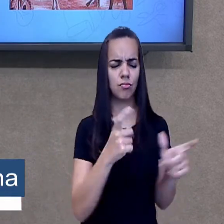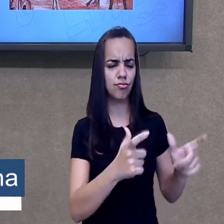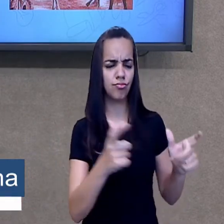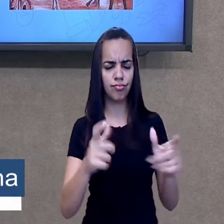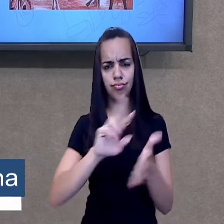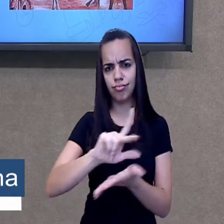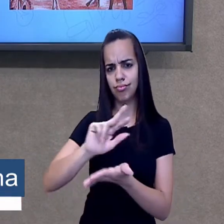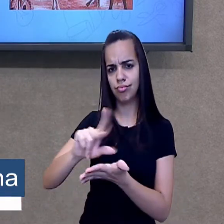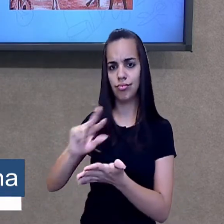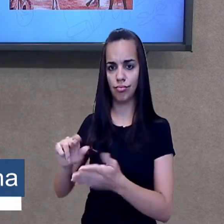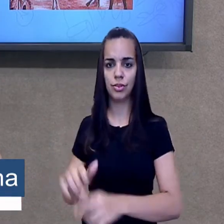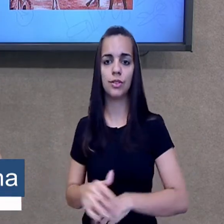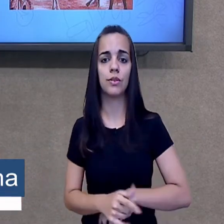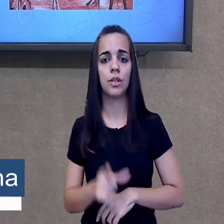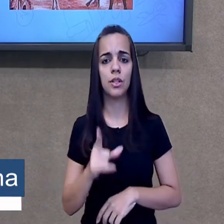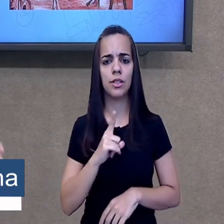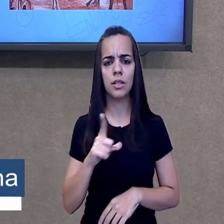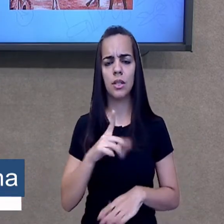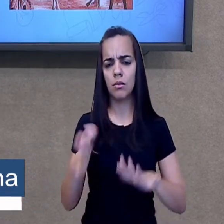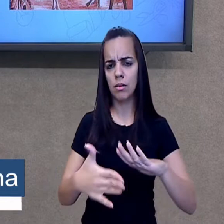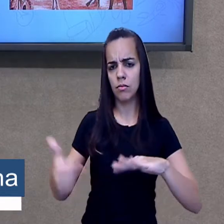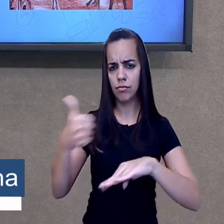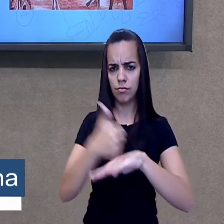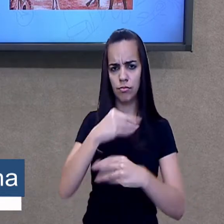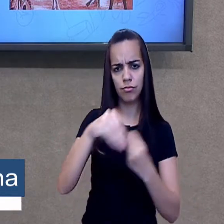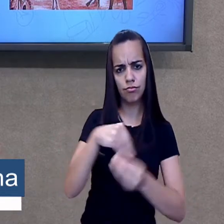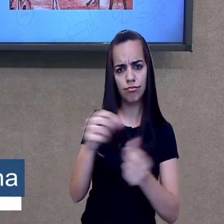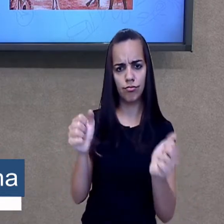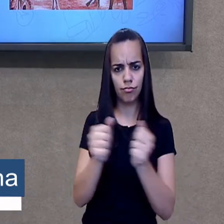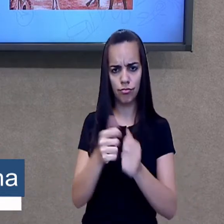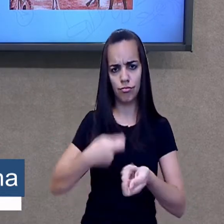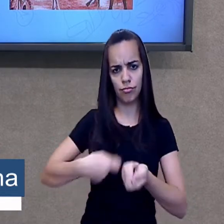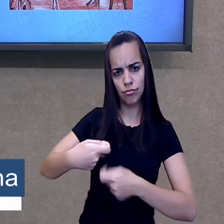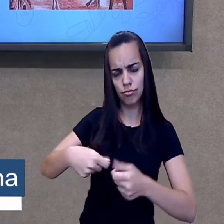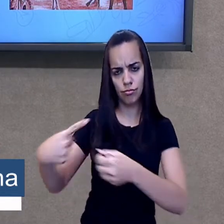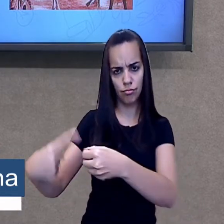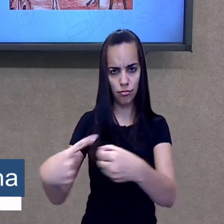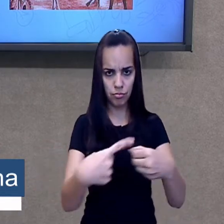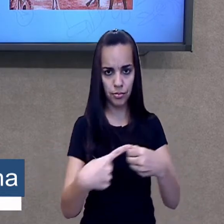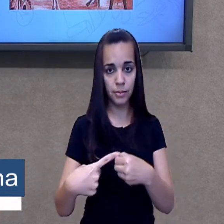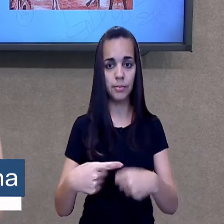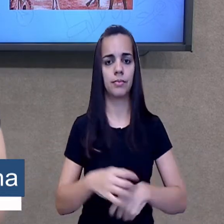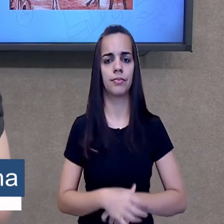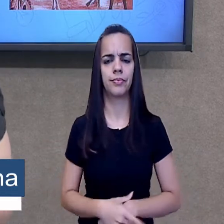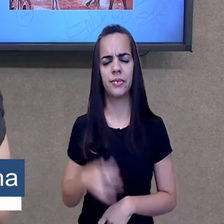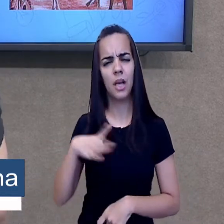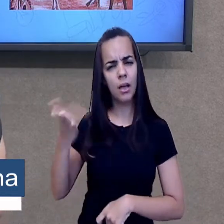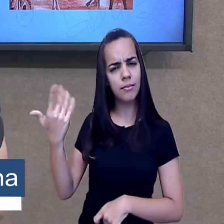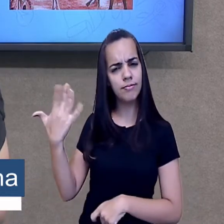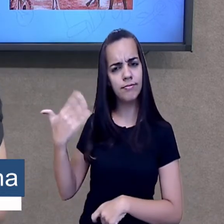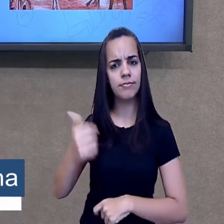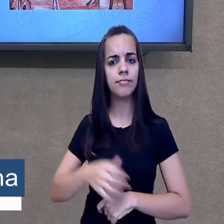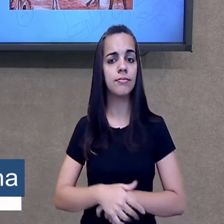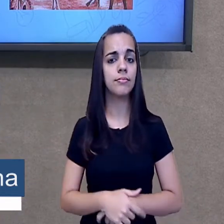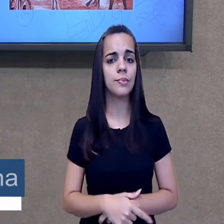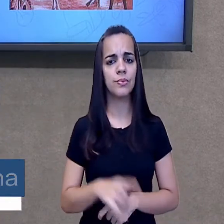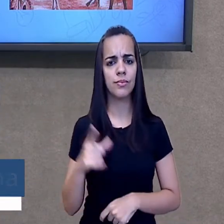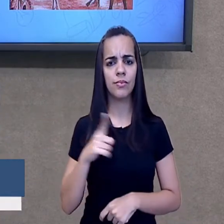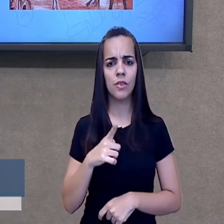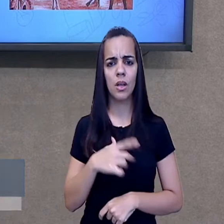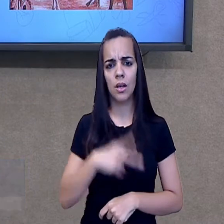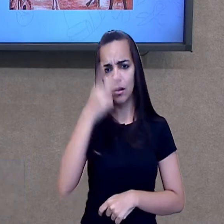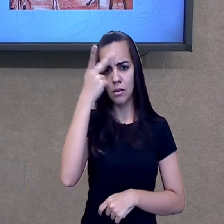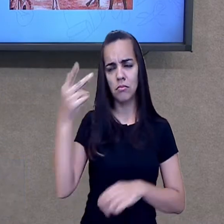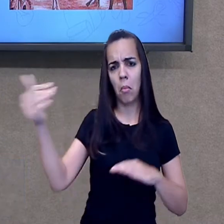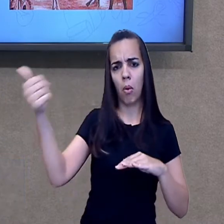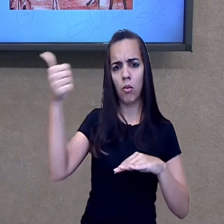conflito envolvendo os colonos brasileiros e a administração metropolitana. Nesta época, a ampliação dos impostos,